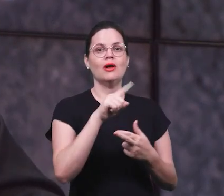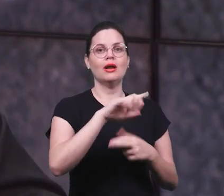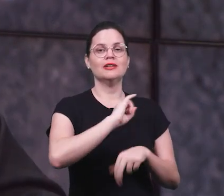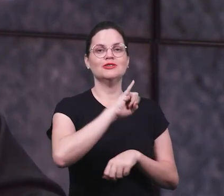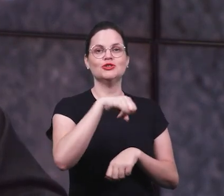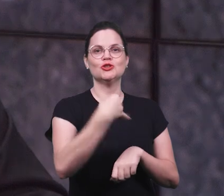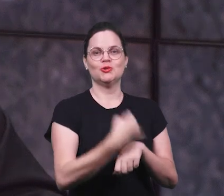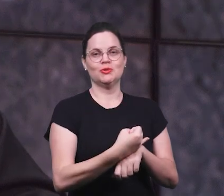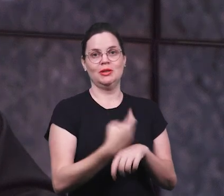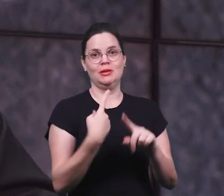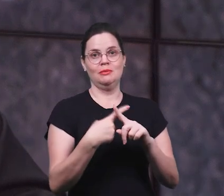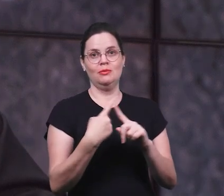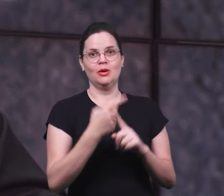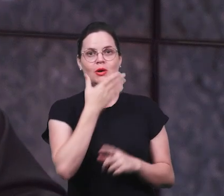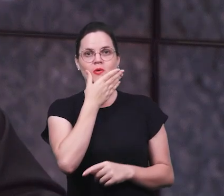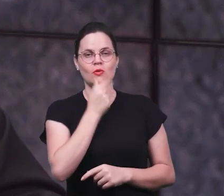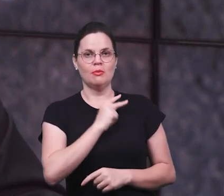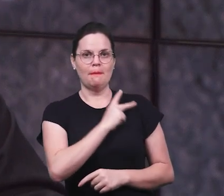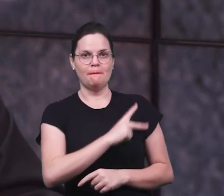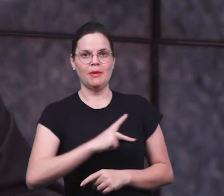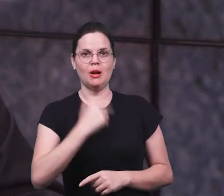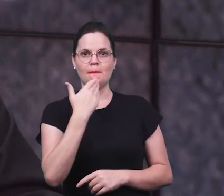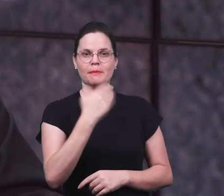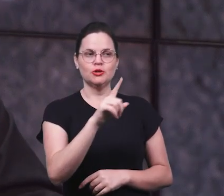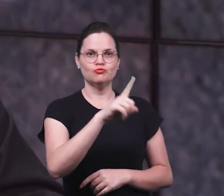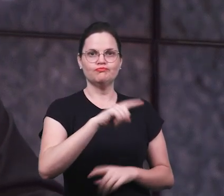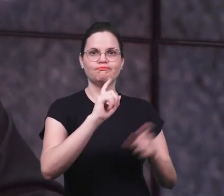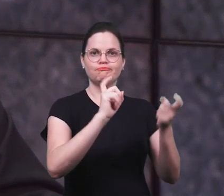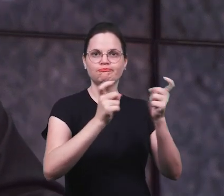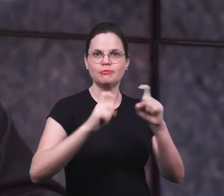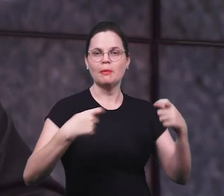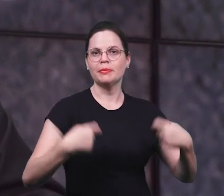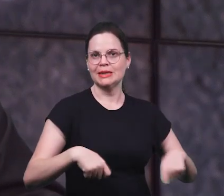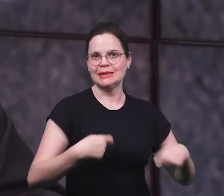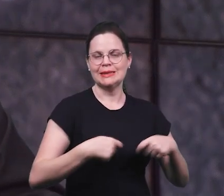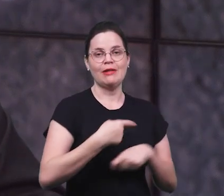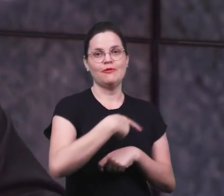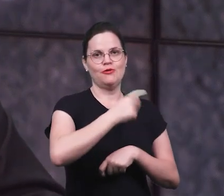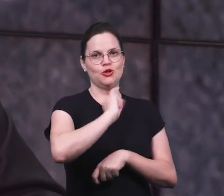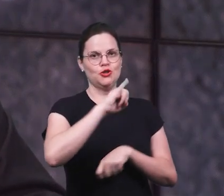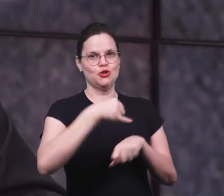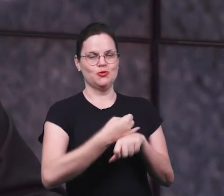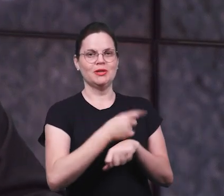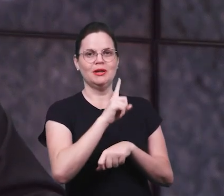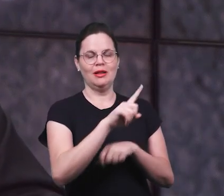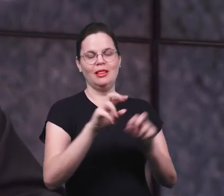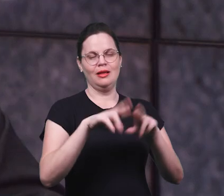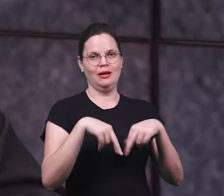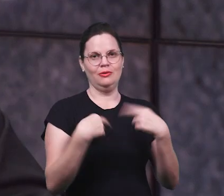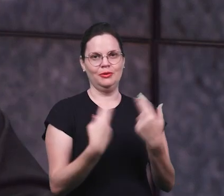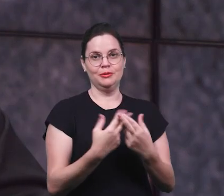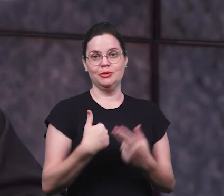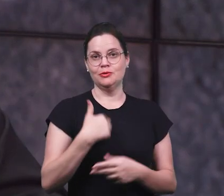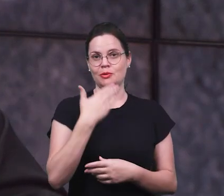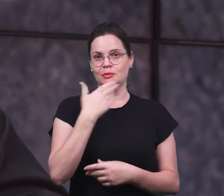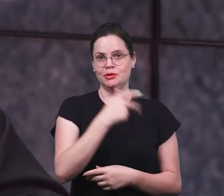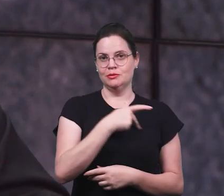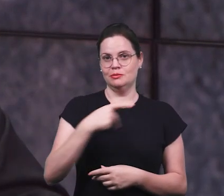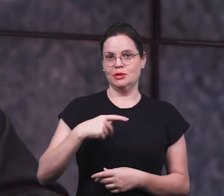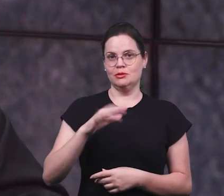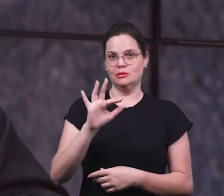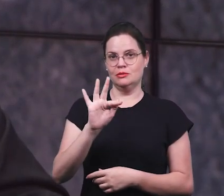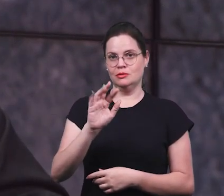Concílio de Jerusalém. Eu vou pedir ao pastor Fábio para falar a respeito de